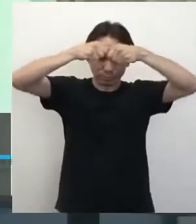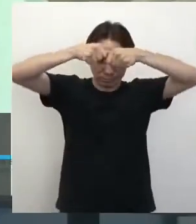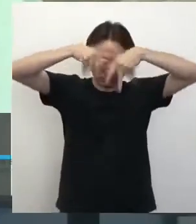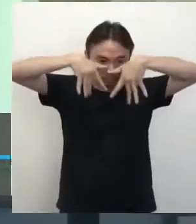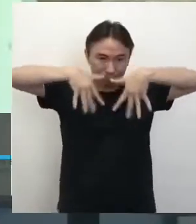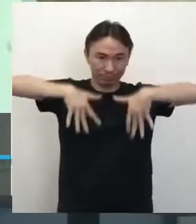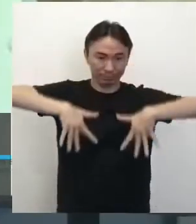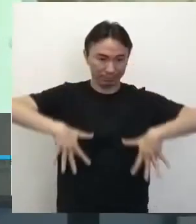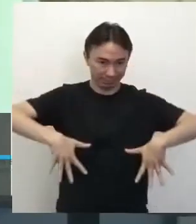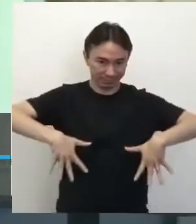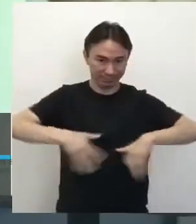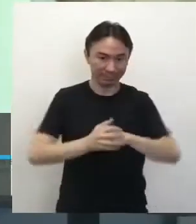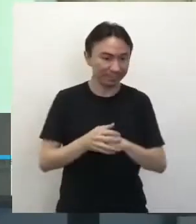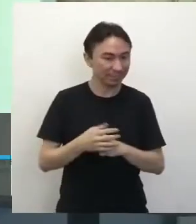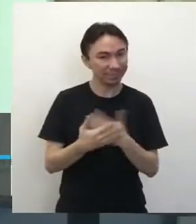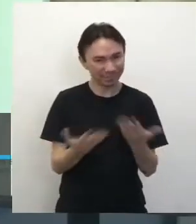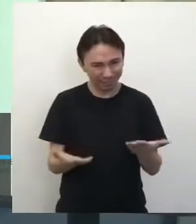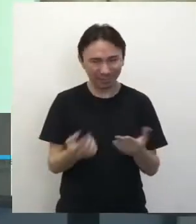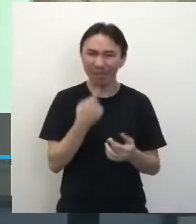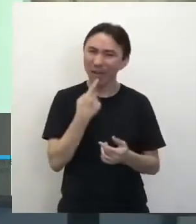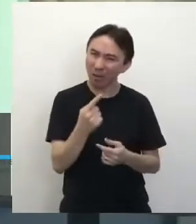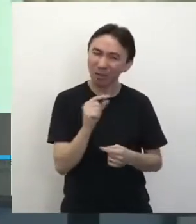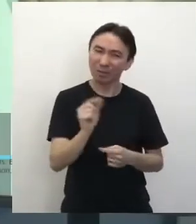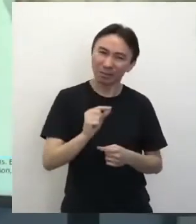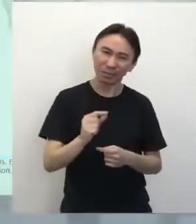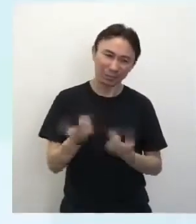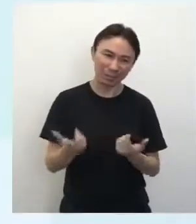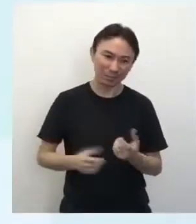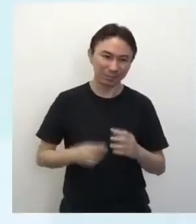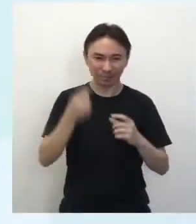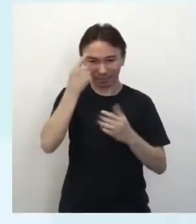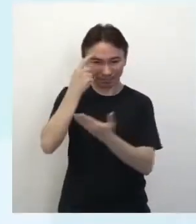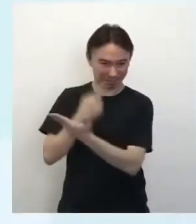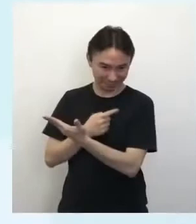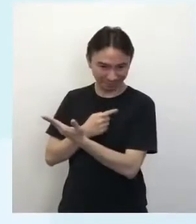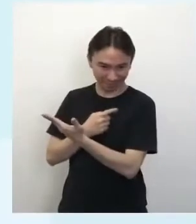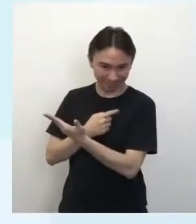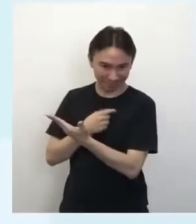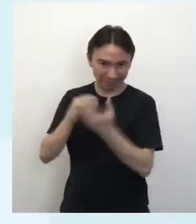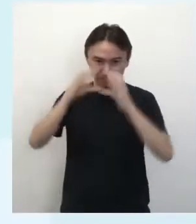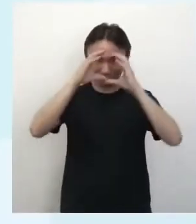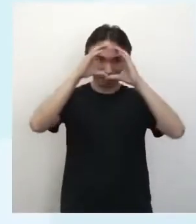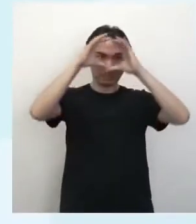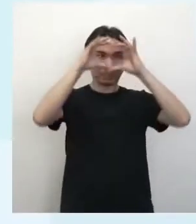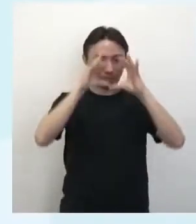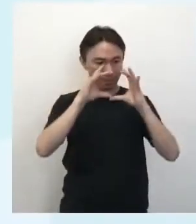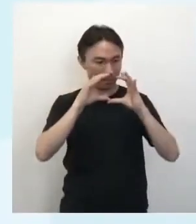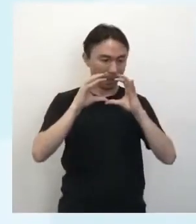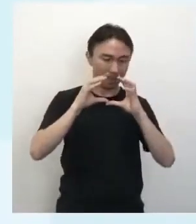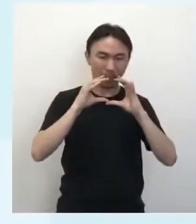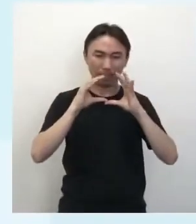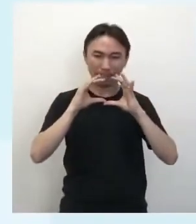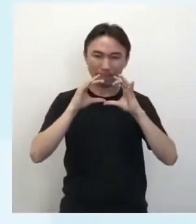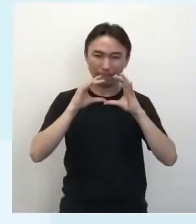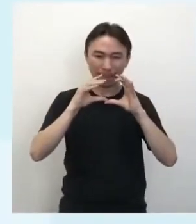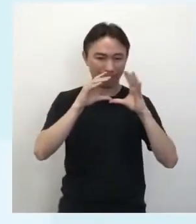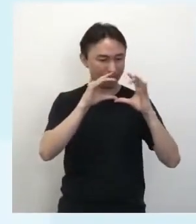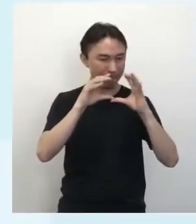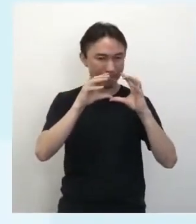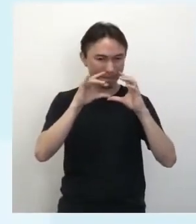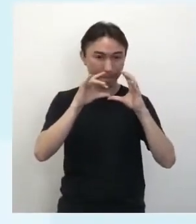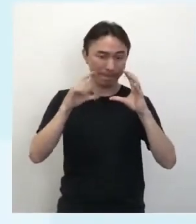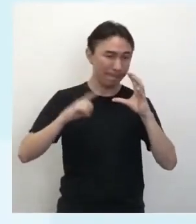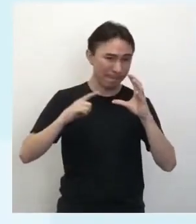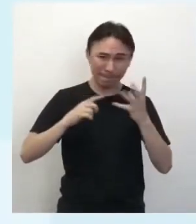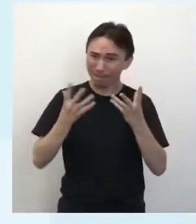né, lá na primeira questão sobre o cérebro. Olha aí que bonitão que é o cérebro. Aí realmente você vai ter muitos